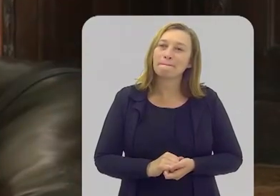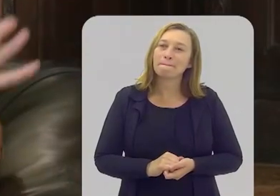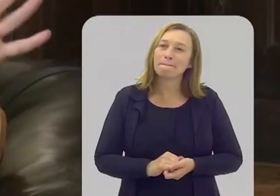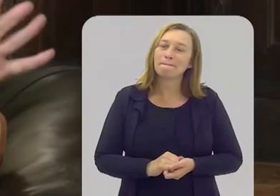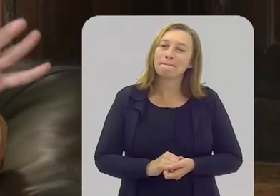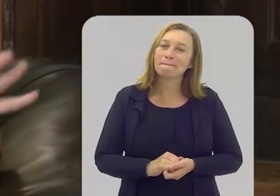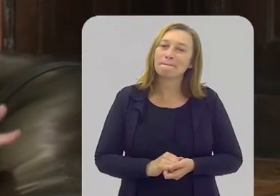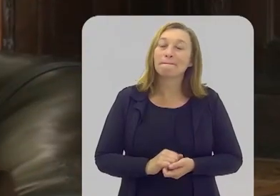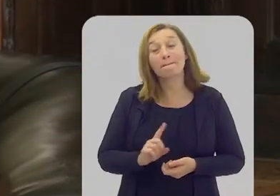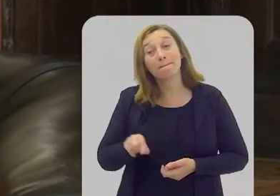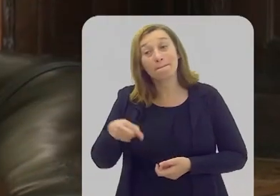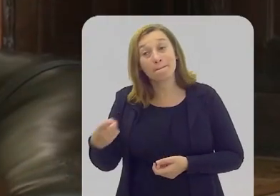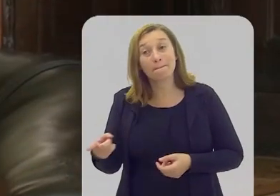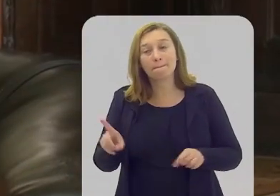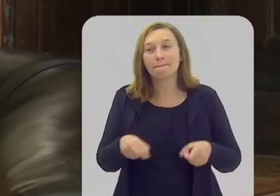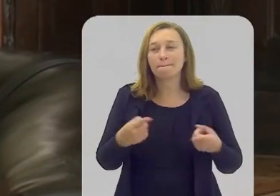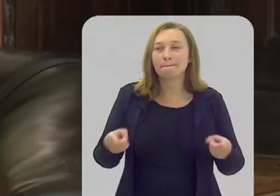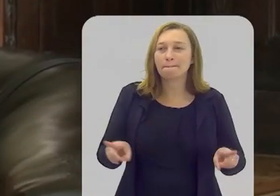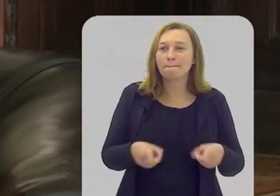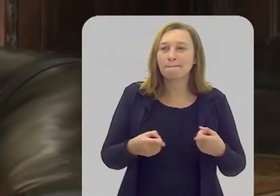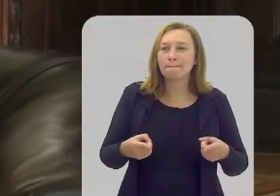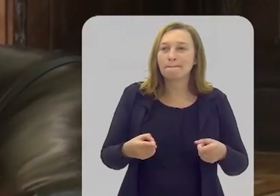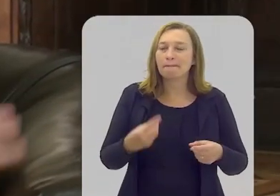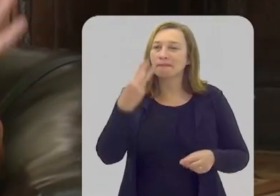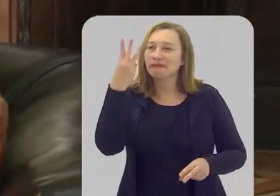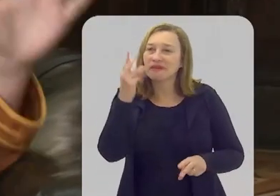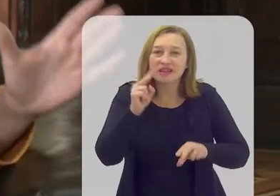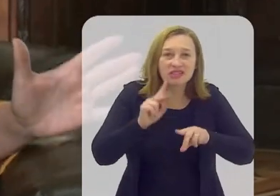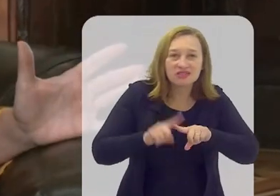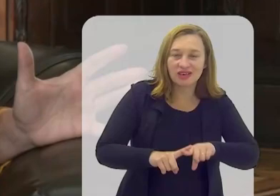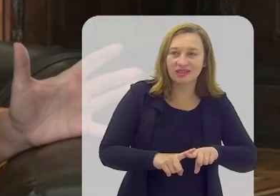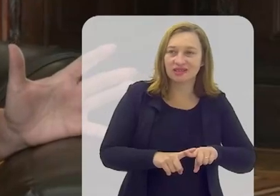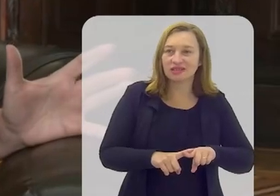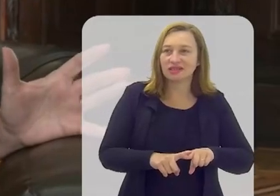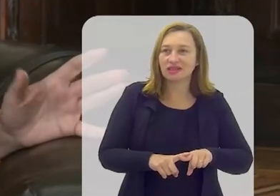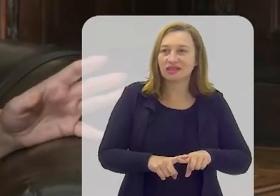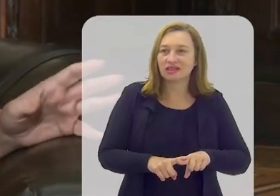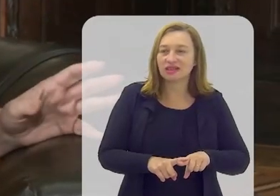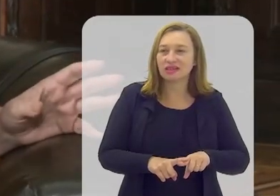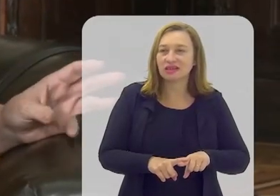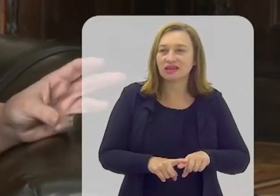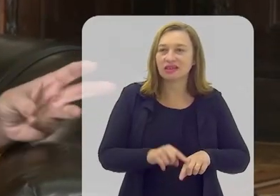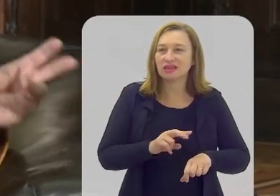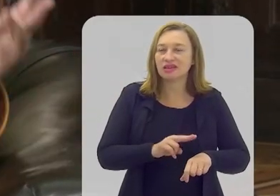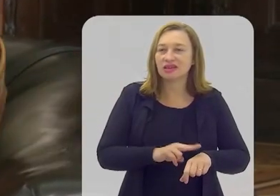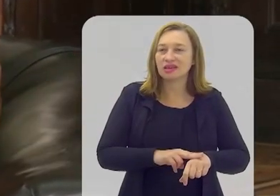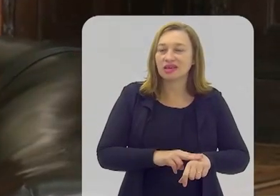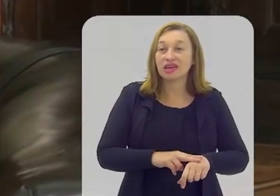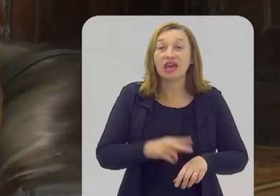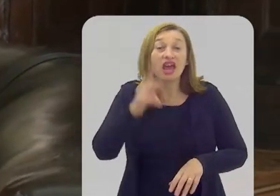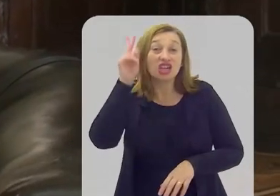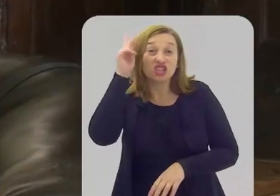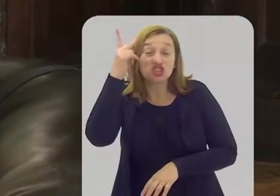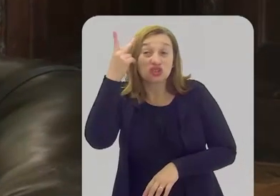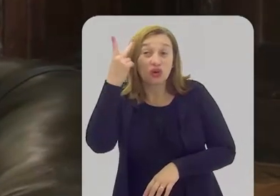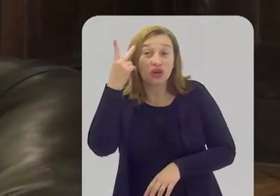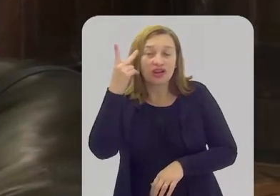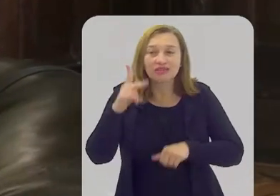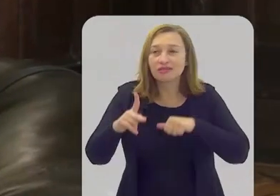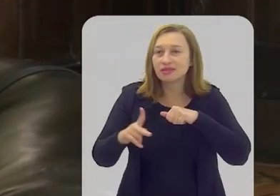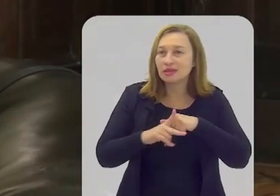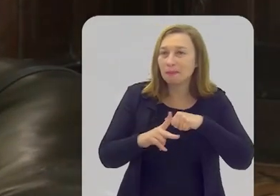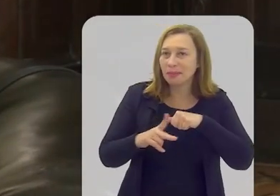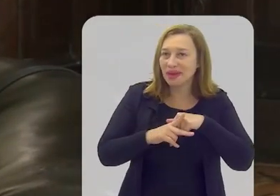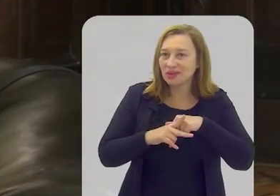evangelismo. E aí eu tinha uma outra música que se chama Três Vezes. Três Vezes. Que é a história de